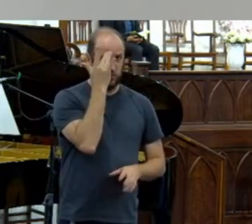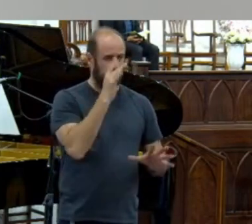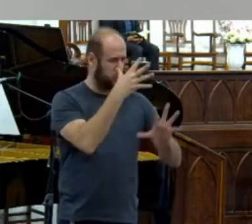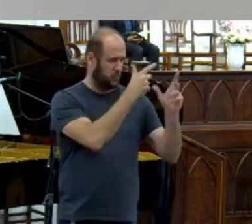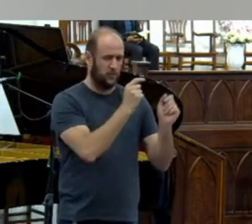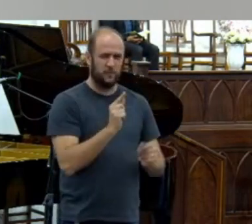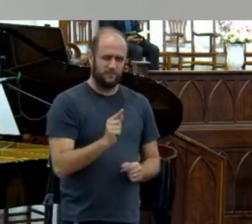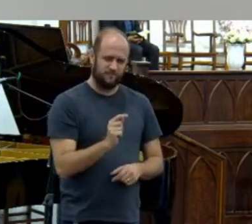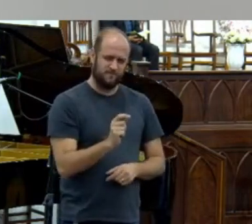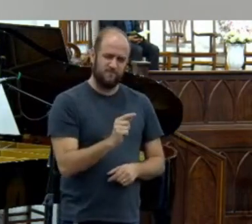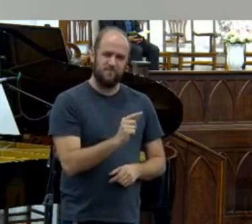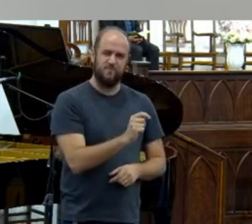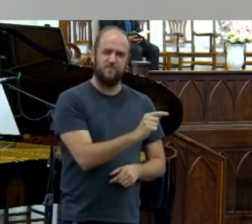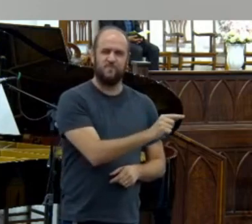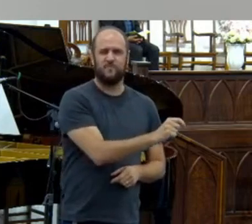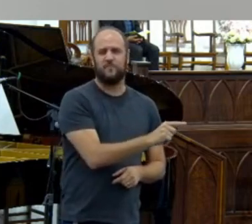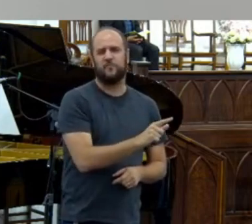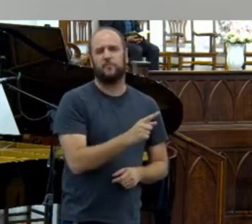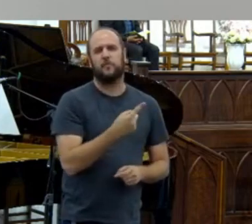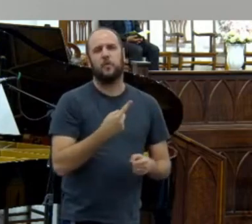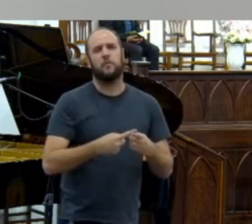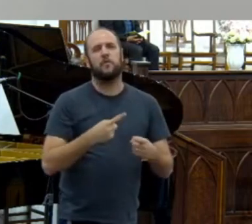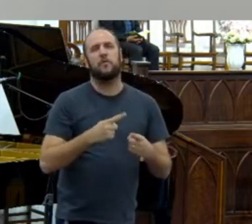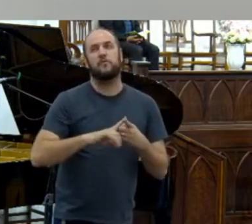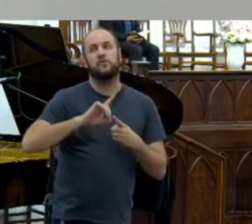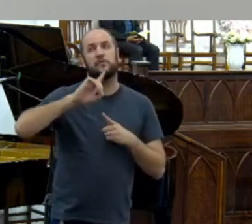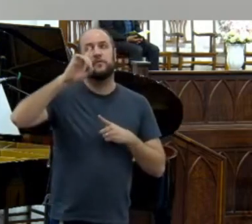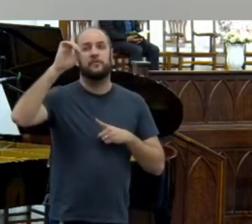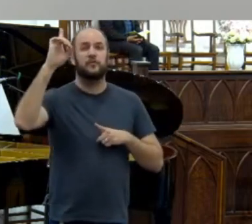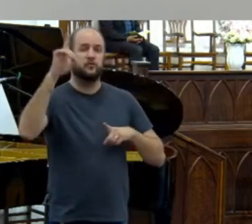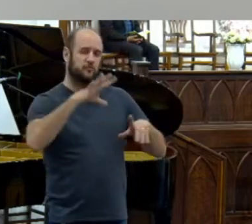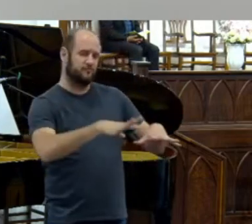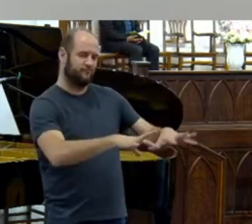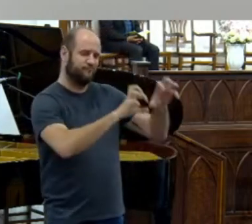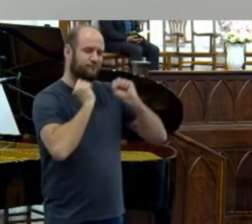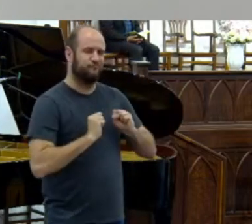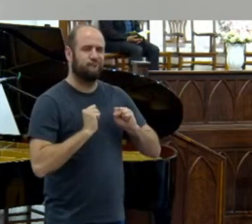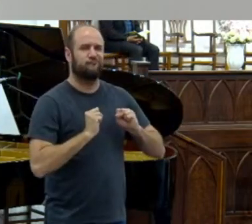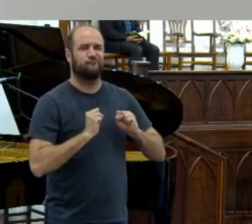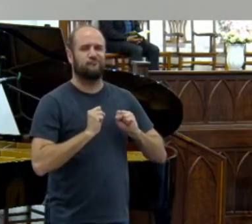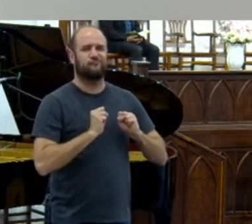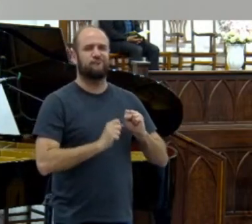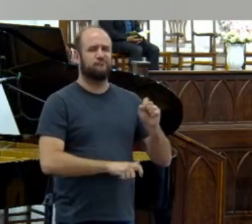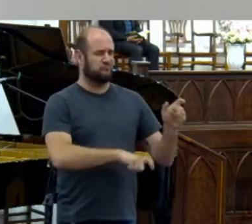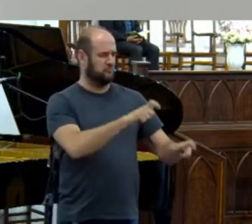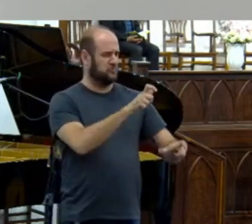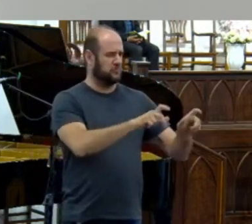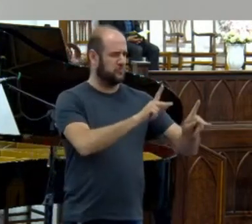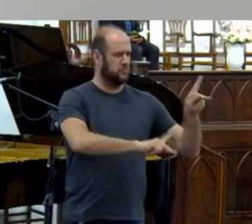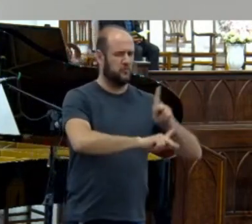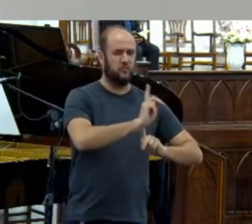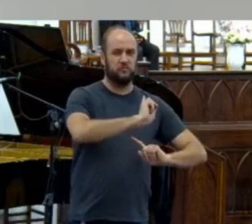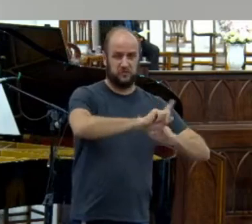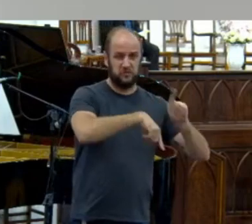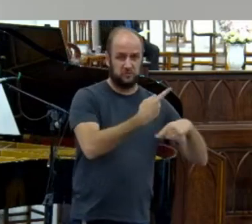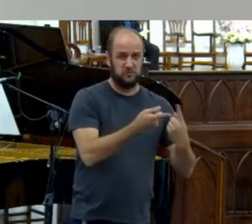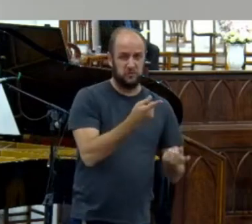Por causa da maldição divina vinda sobre o ser humano após a